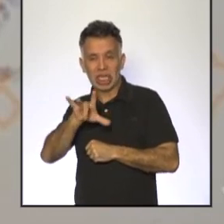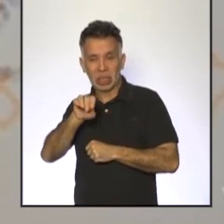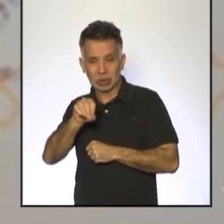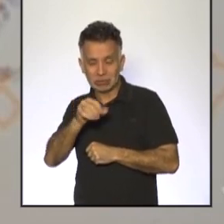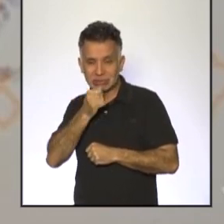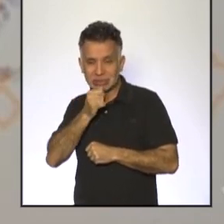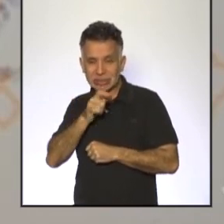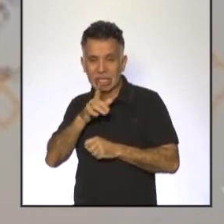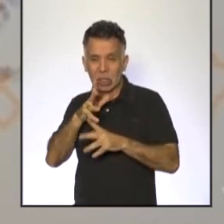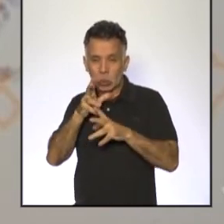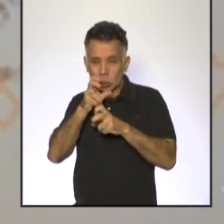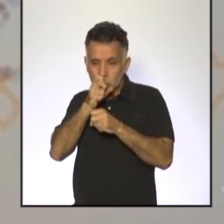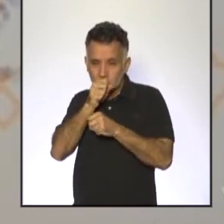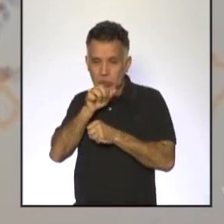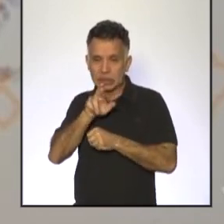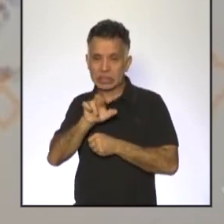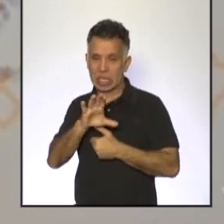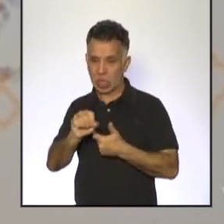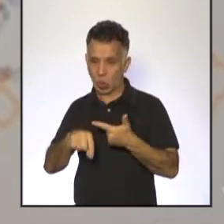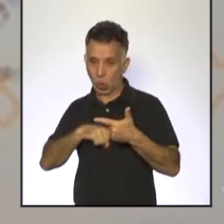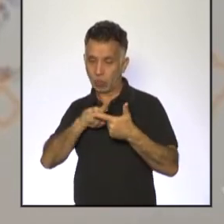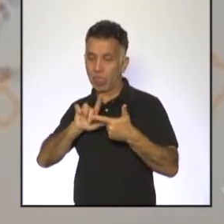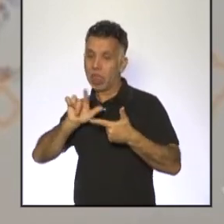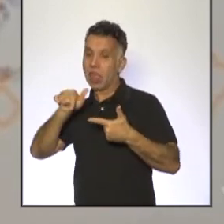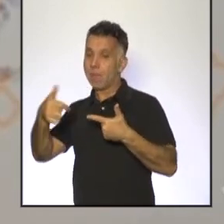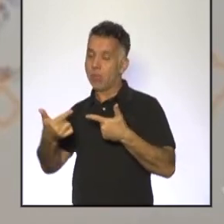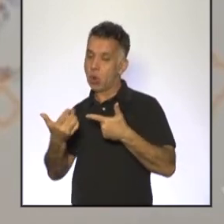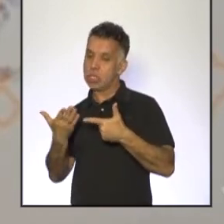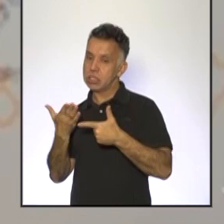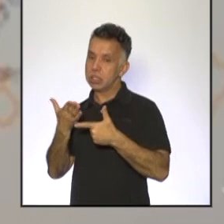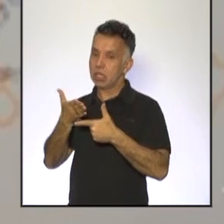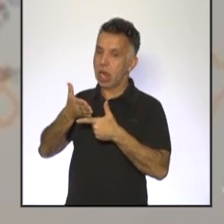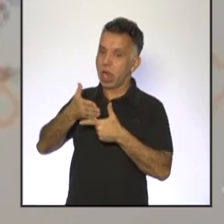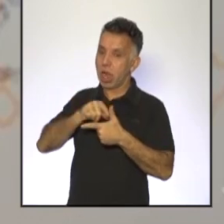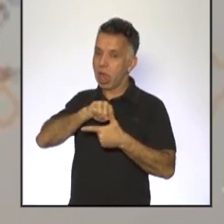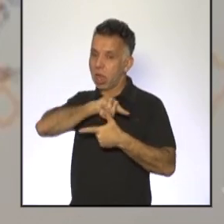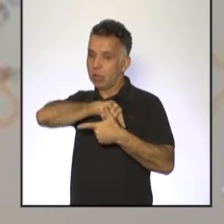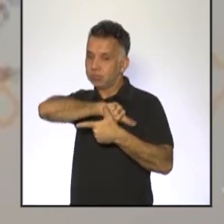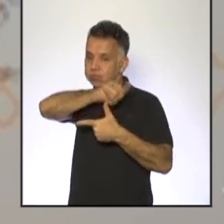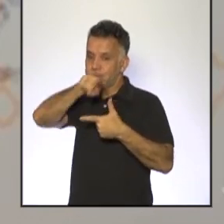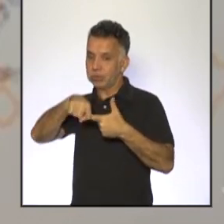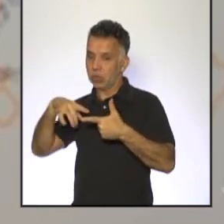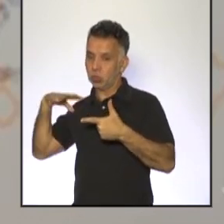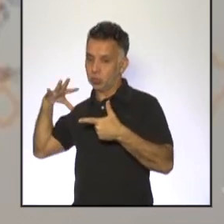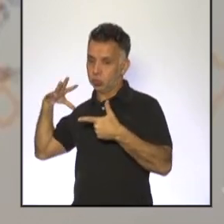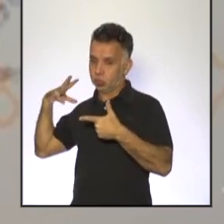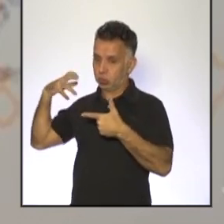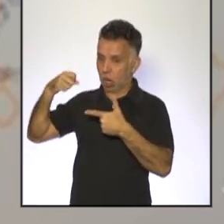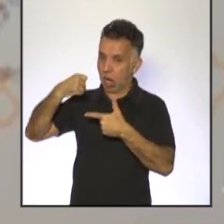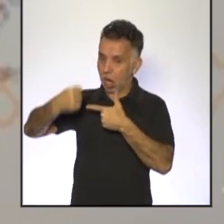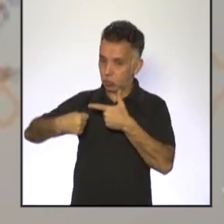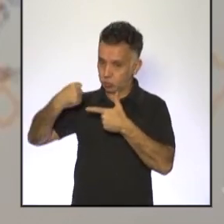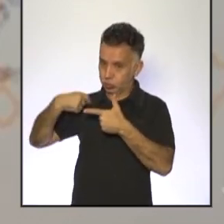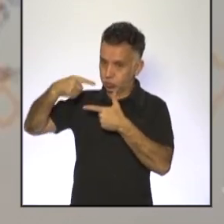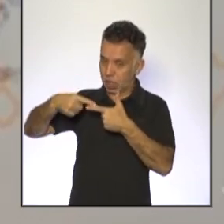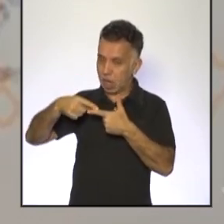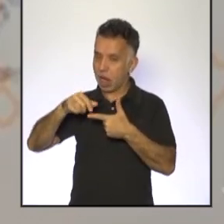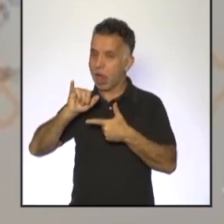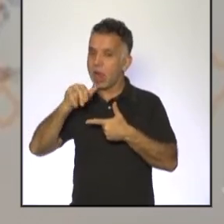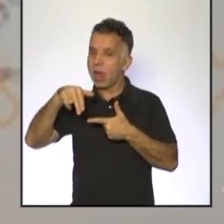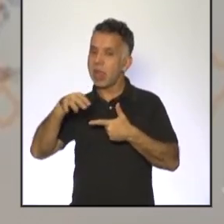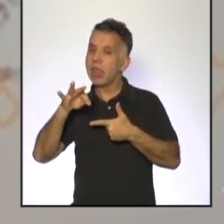marítima. No período interglacial, período mais quente, naturalmente quente. No período interglacial, eu